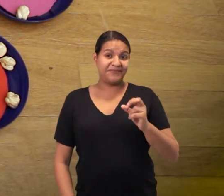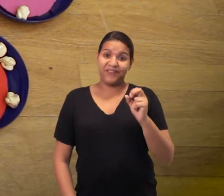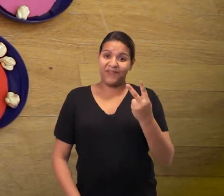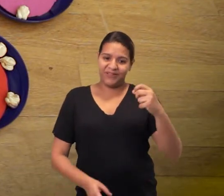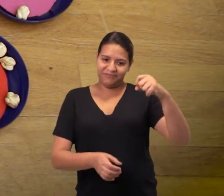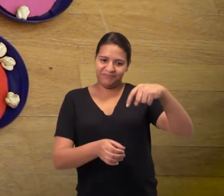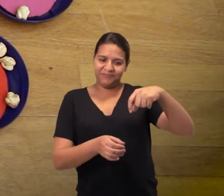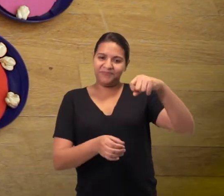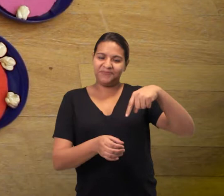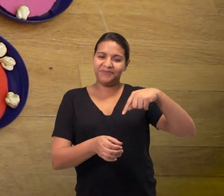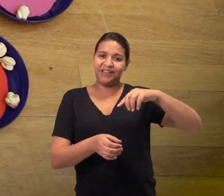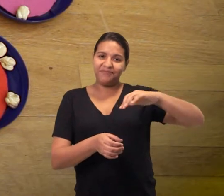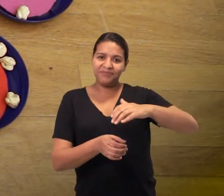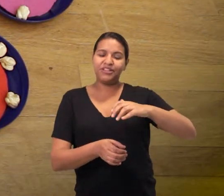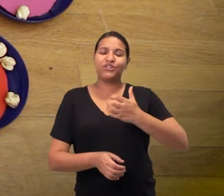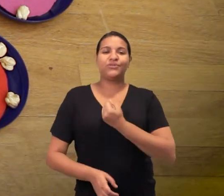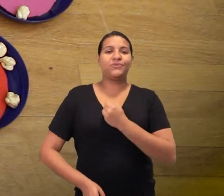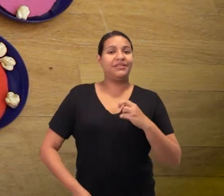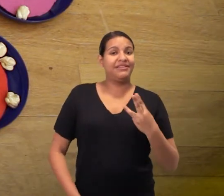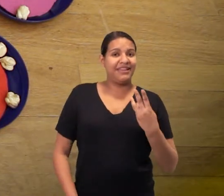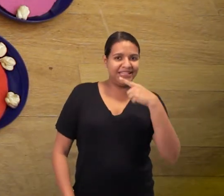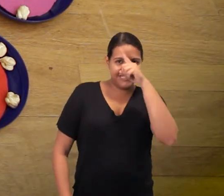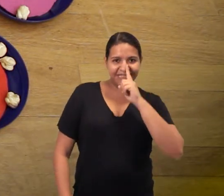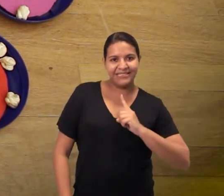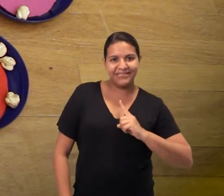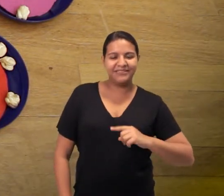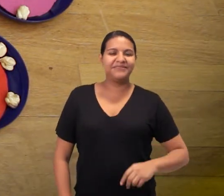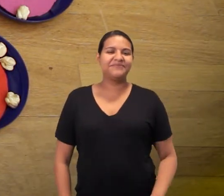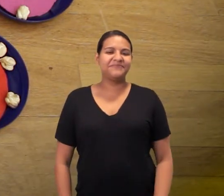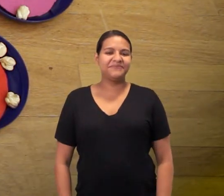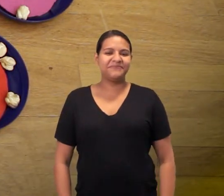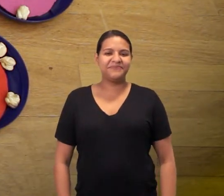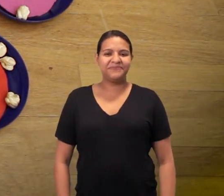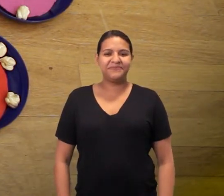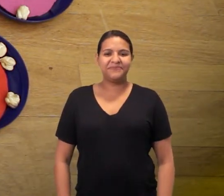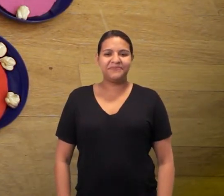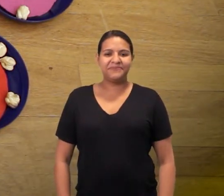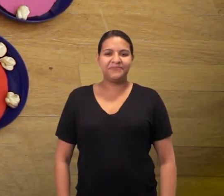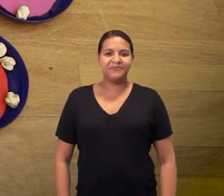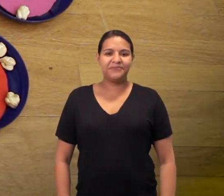Dois grãos na tampinha de número 3.